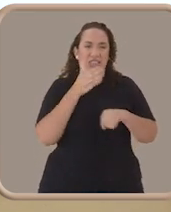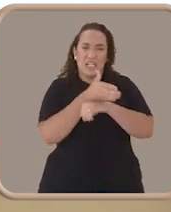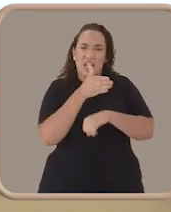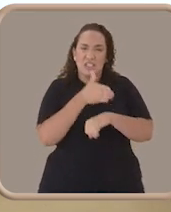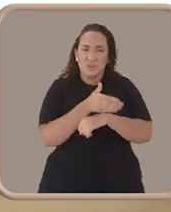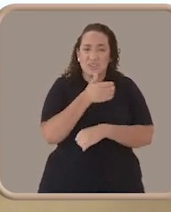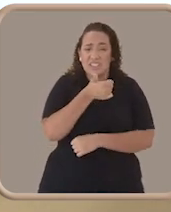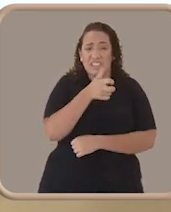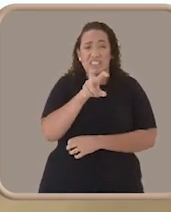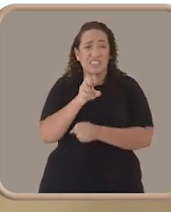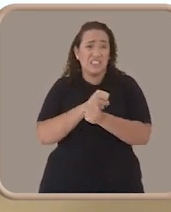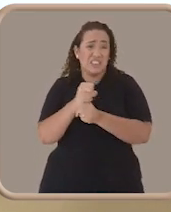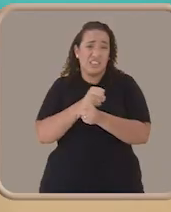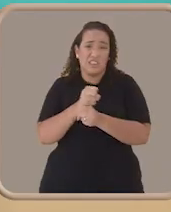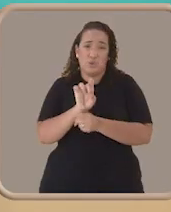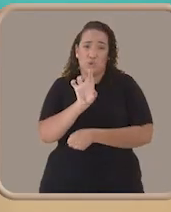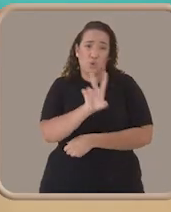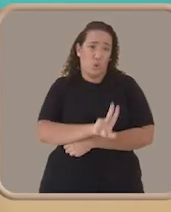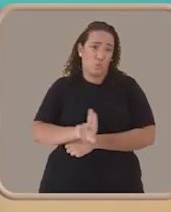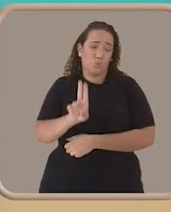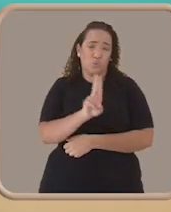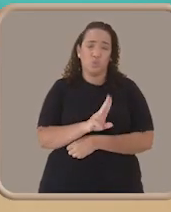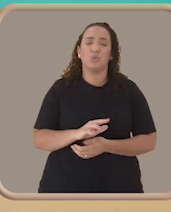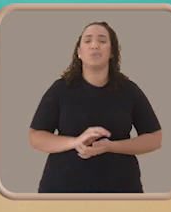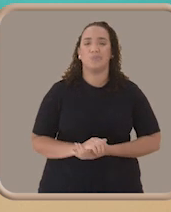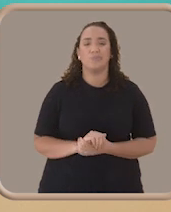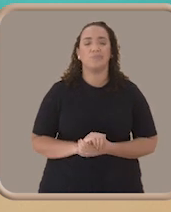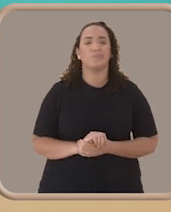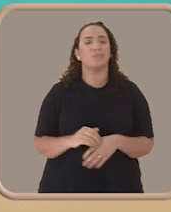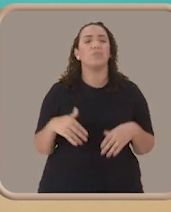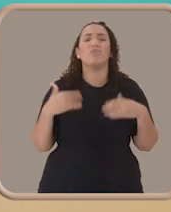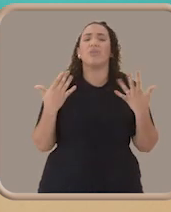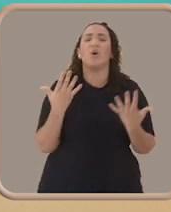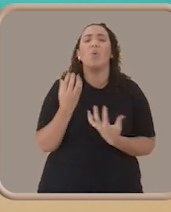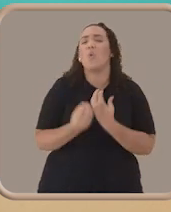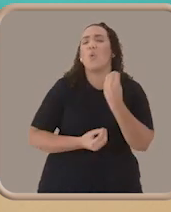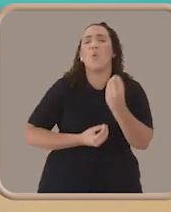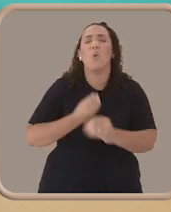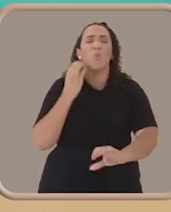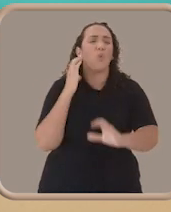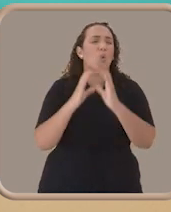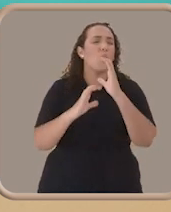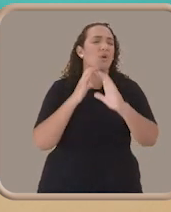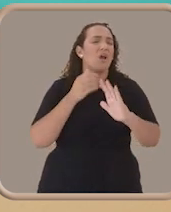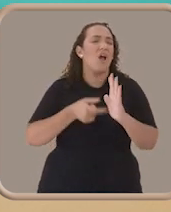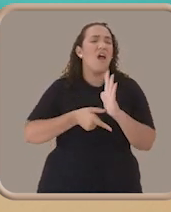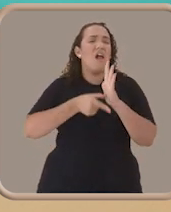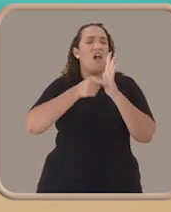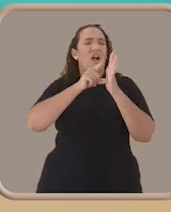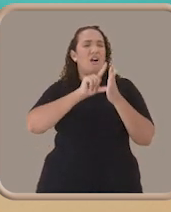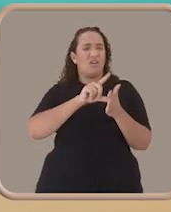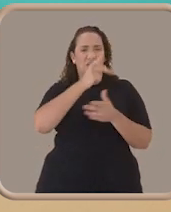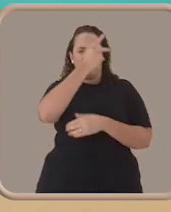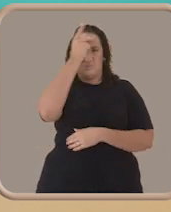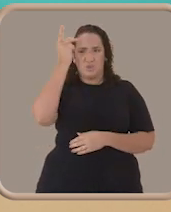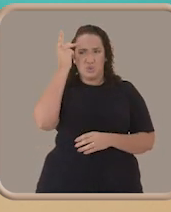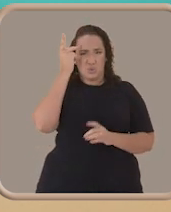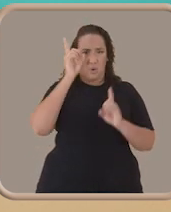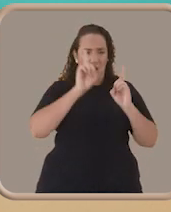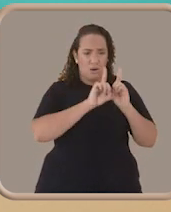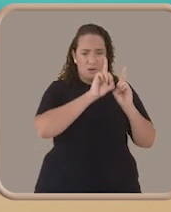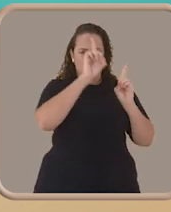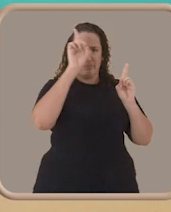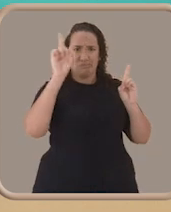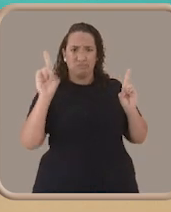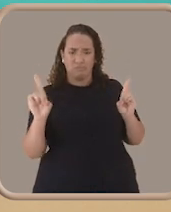nos últimos 15 anos. Como você acha, então, que era feita a comunicação entre as pessoas que estavam longe no